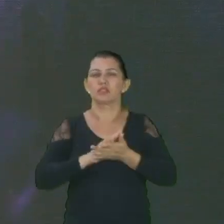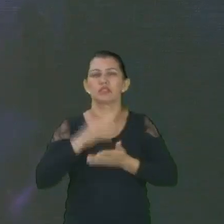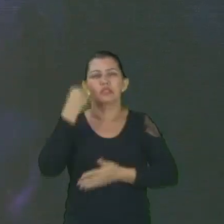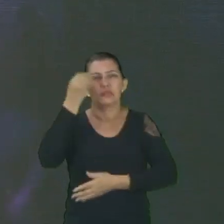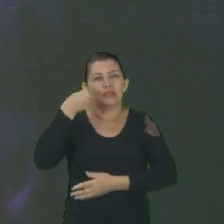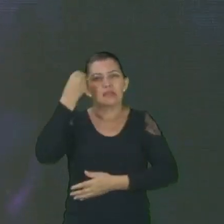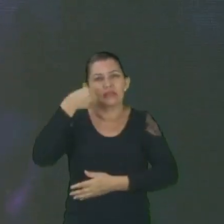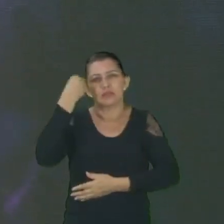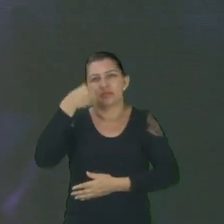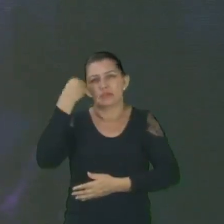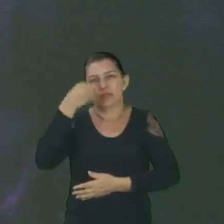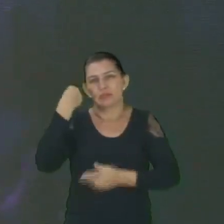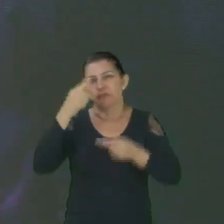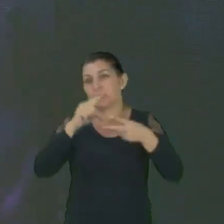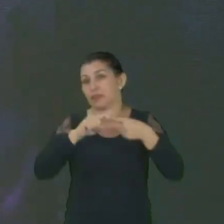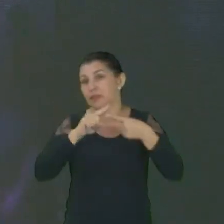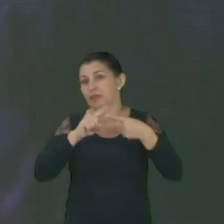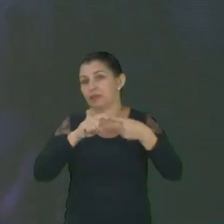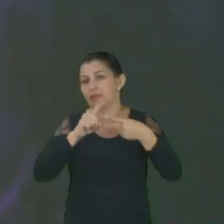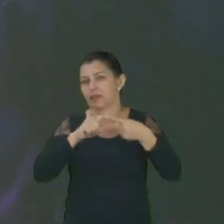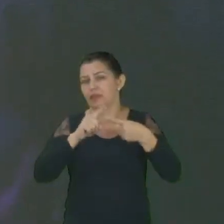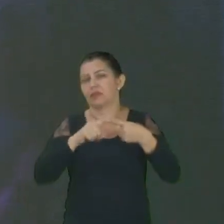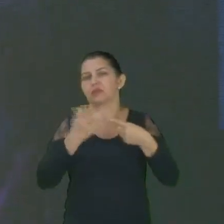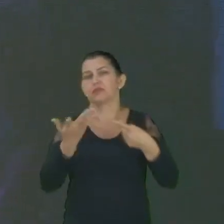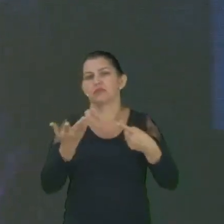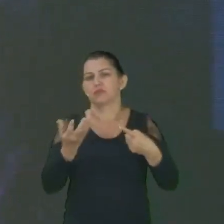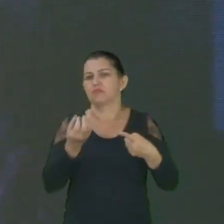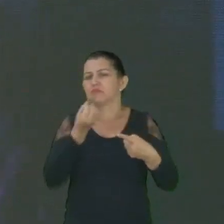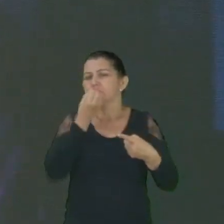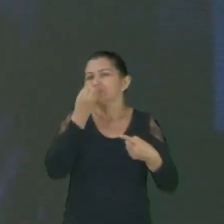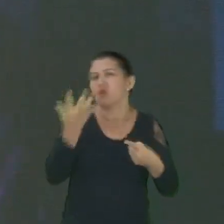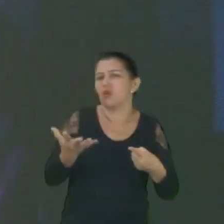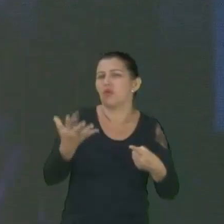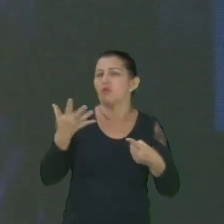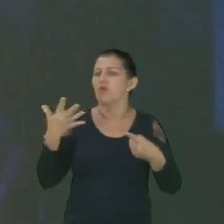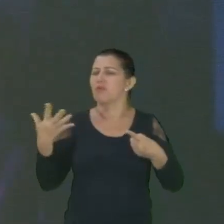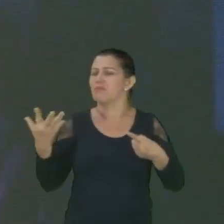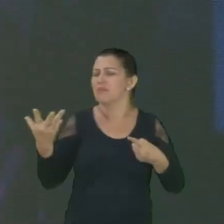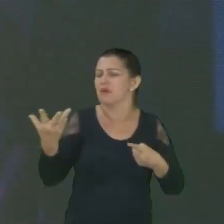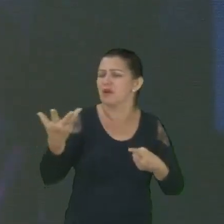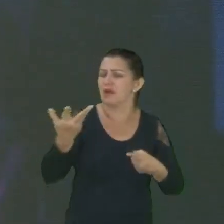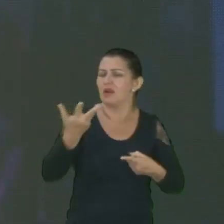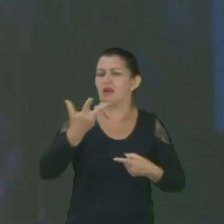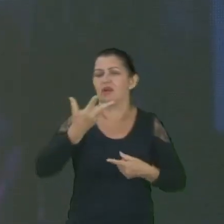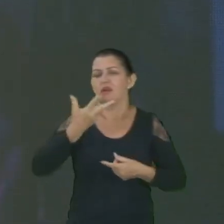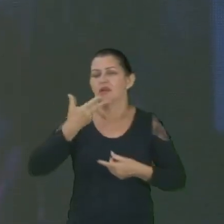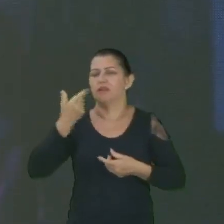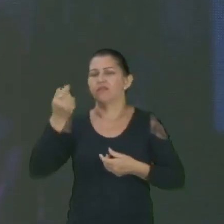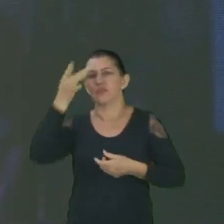lados. O lado lindo de ser igreja, de ver histórias de